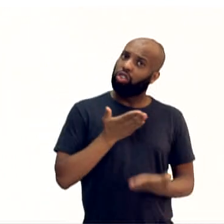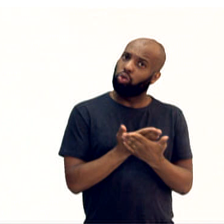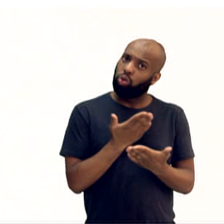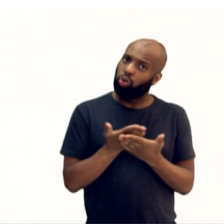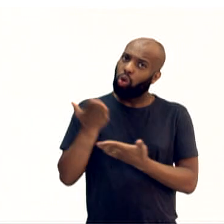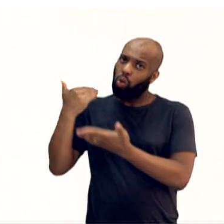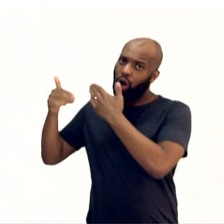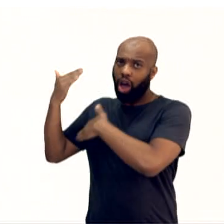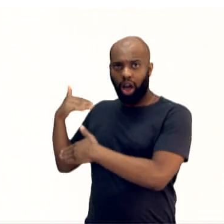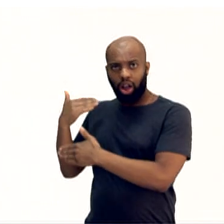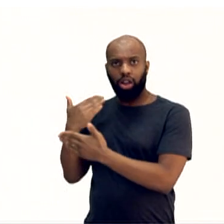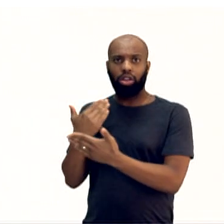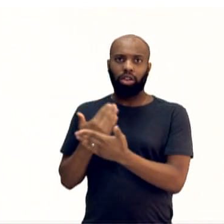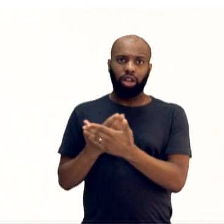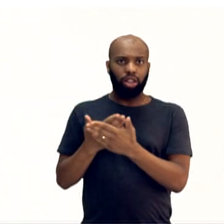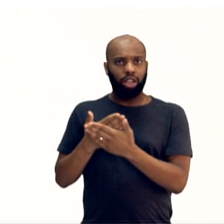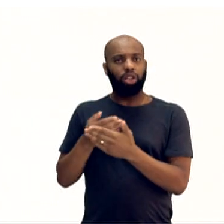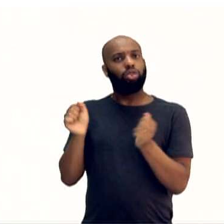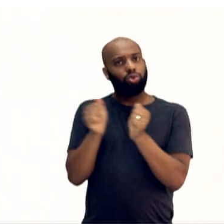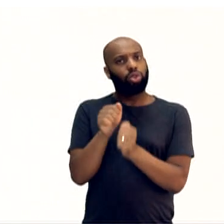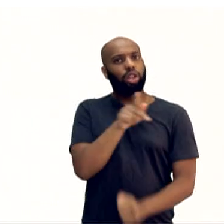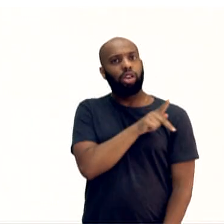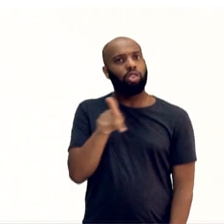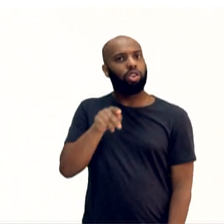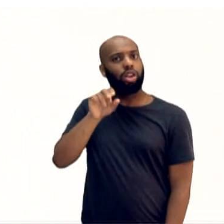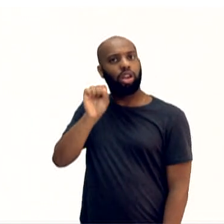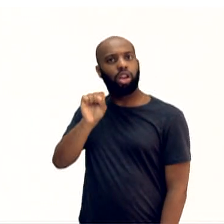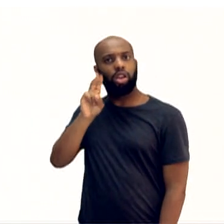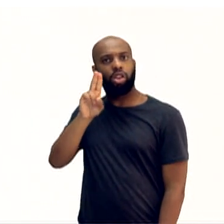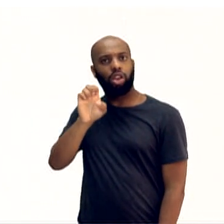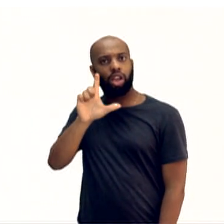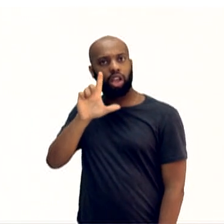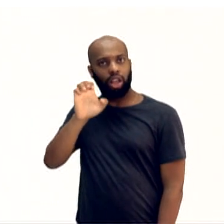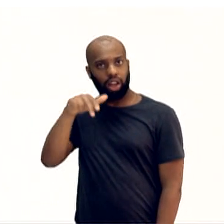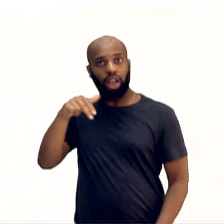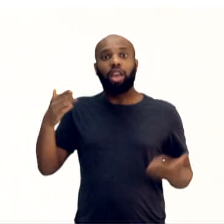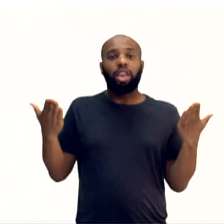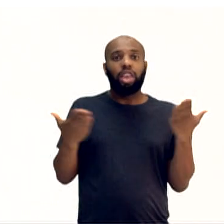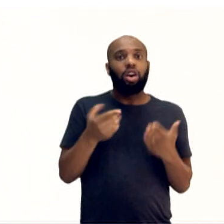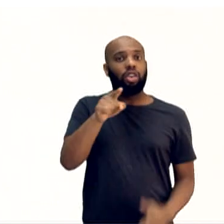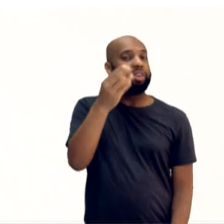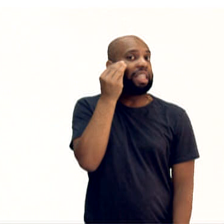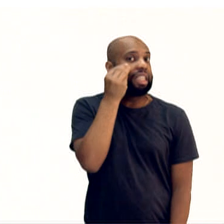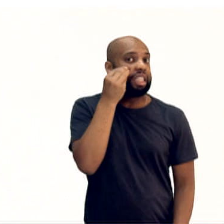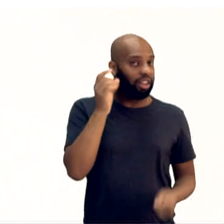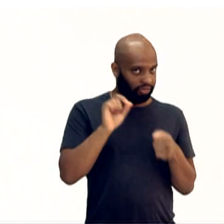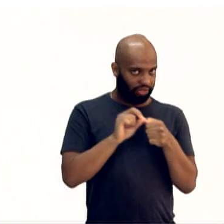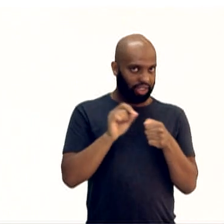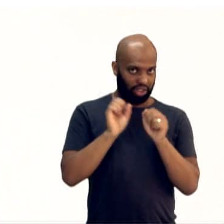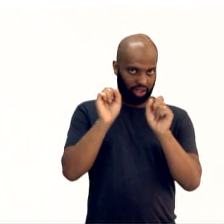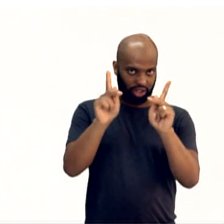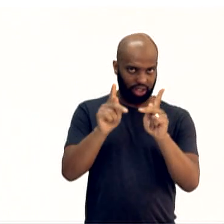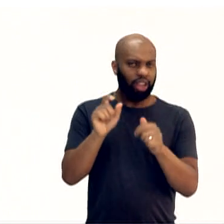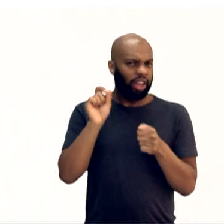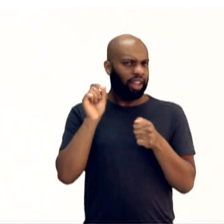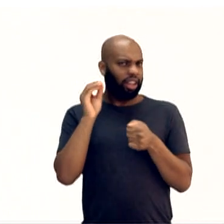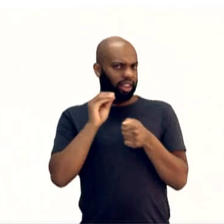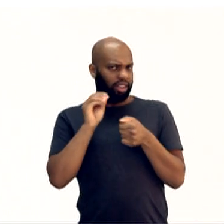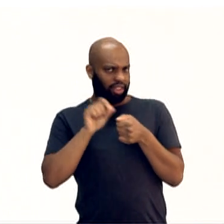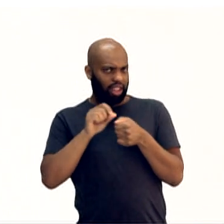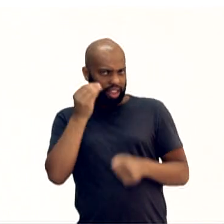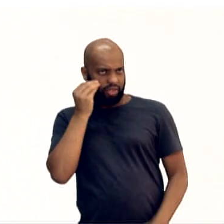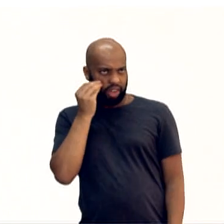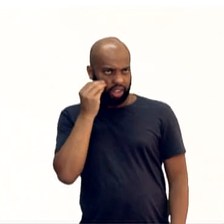aulas anteriores com a professora Suelen. Agora você precisa tentar fazer, ok? Tenta fazer